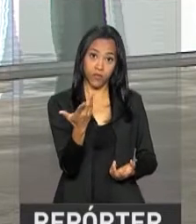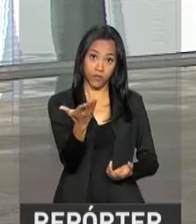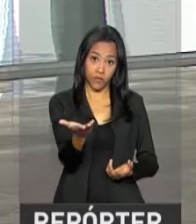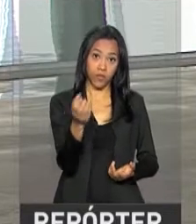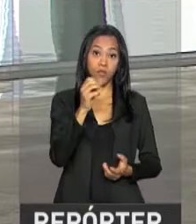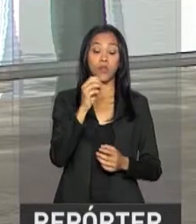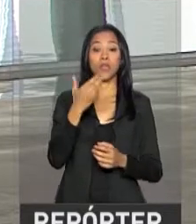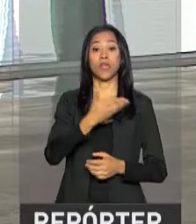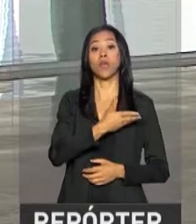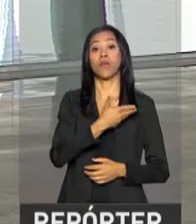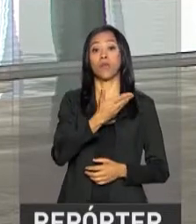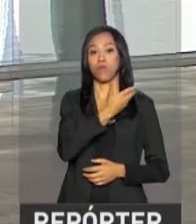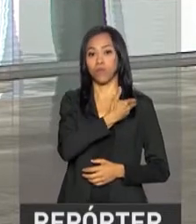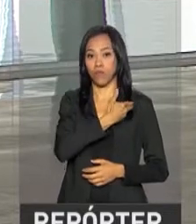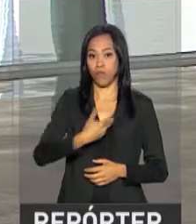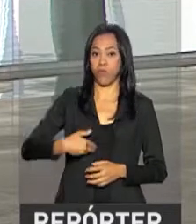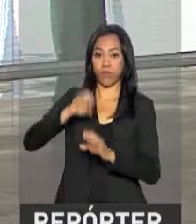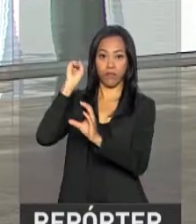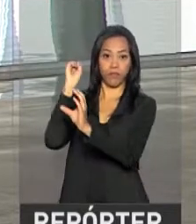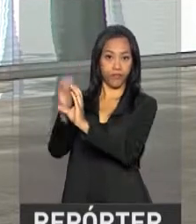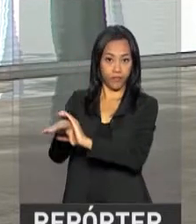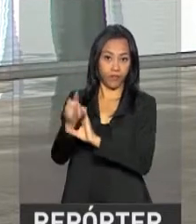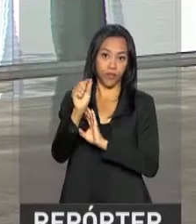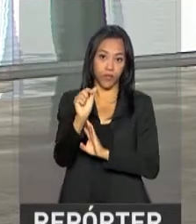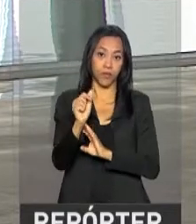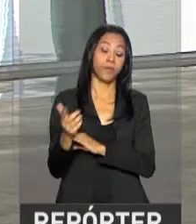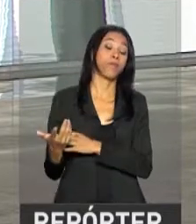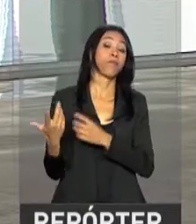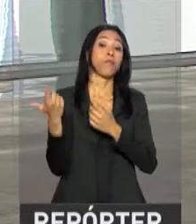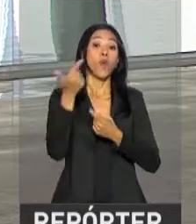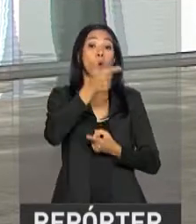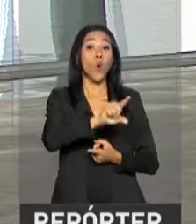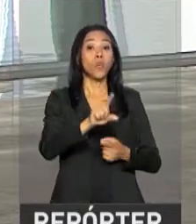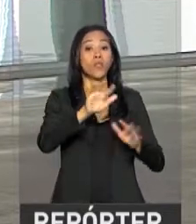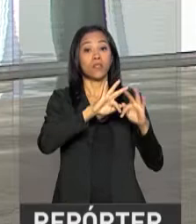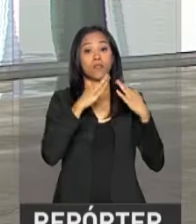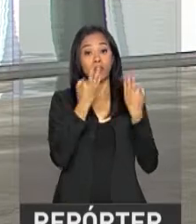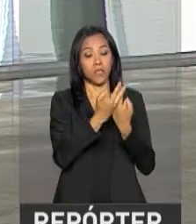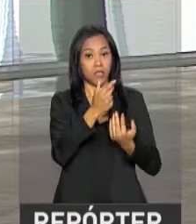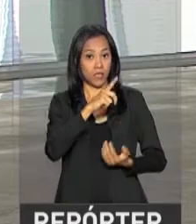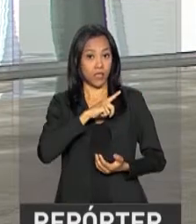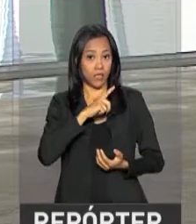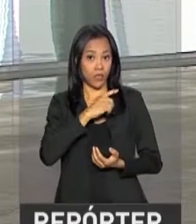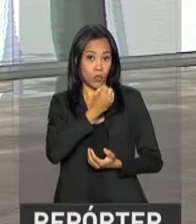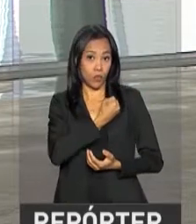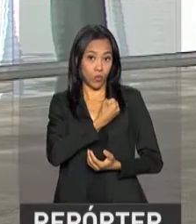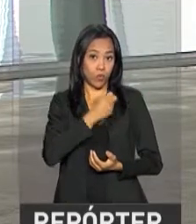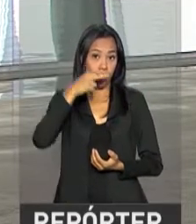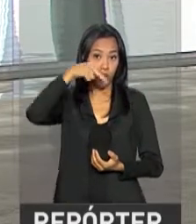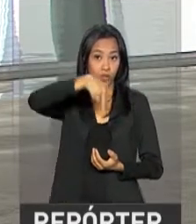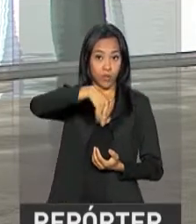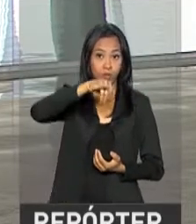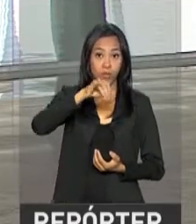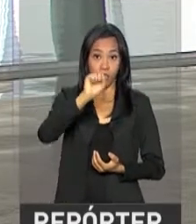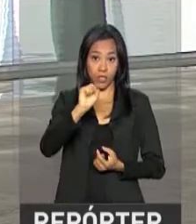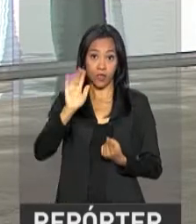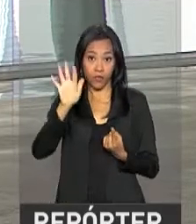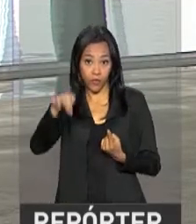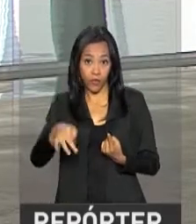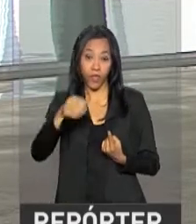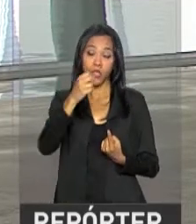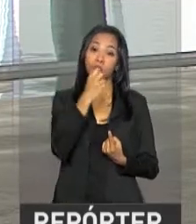pelo programa as outras famílias que têm número de identificação social com o final 1 2